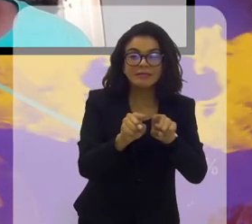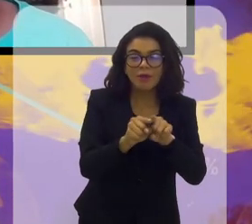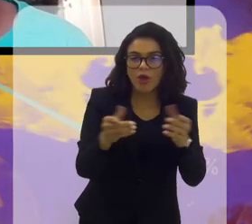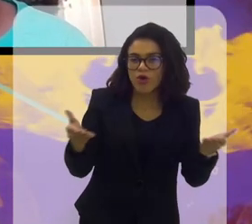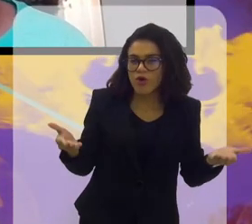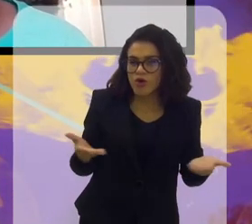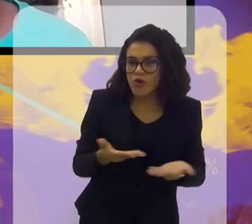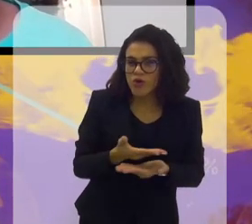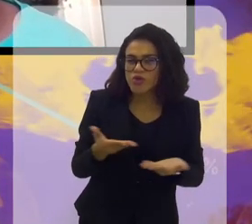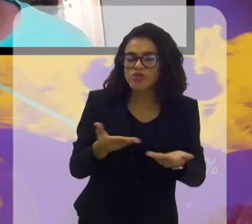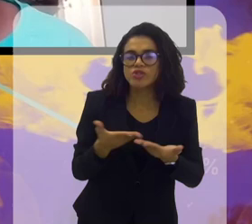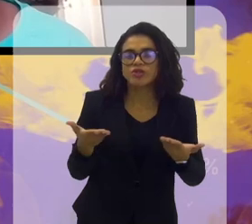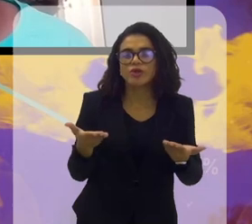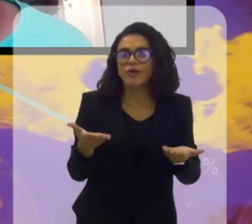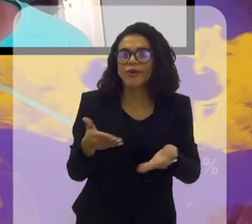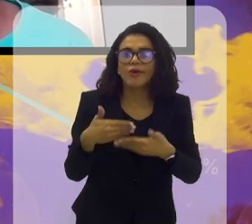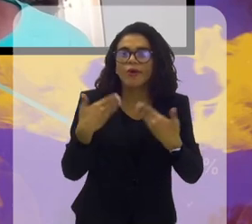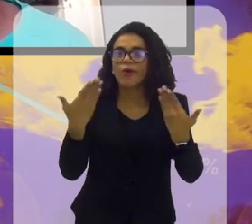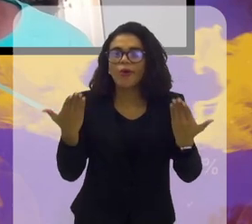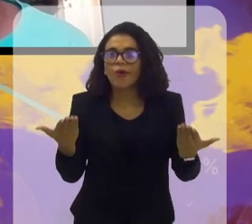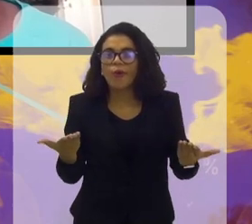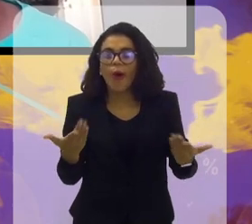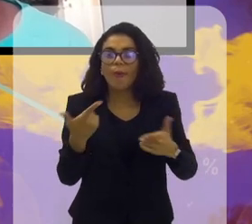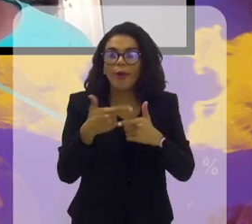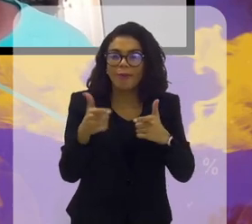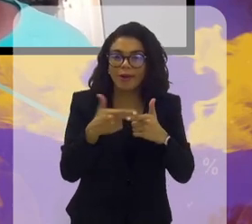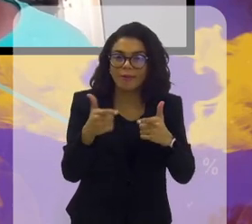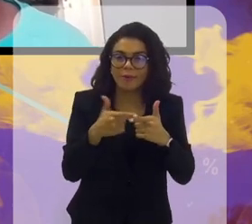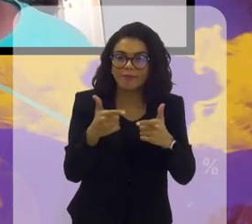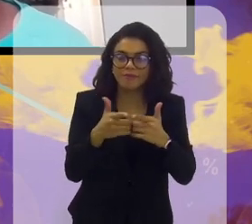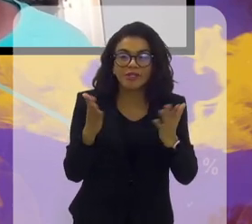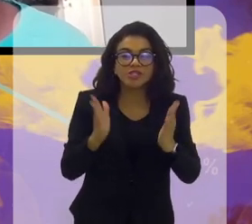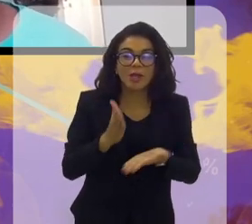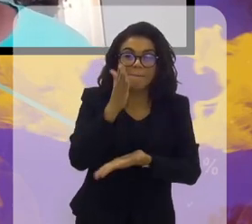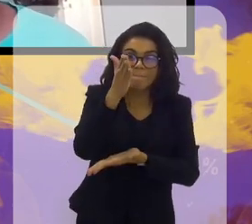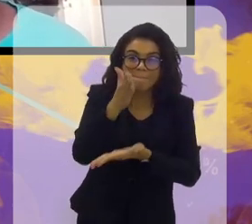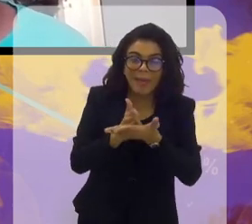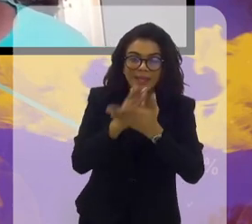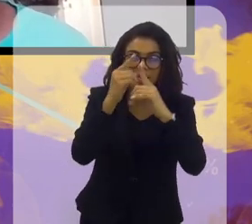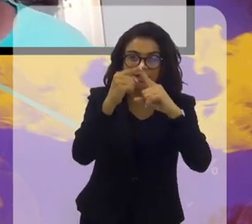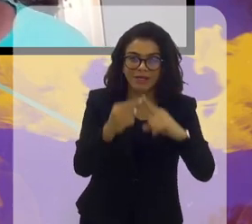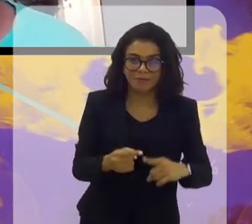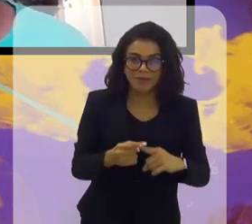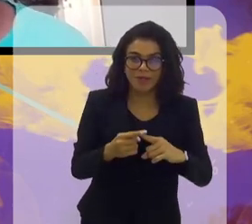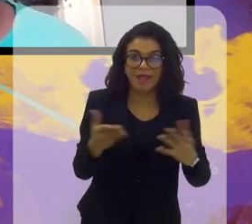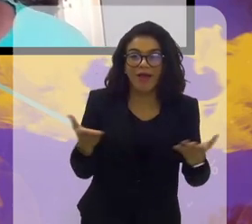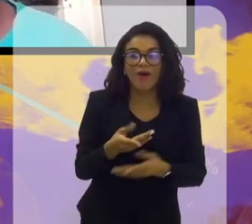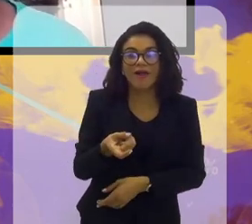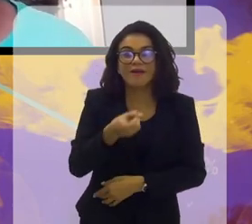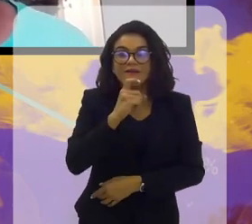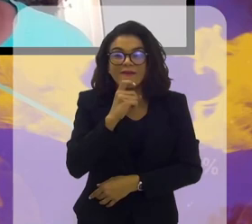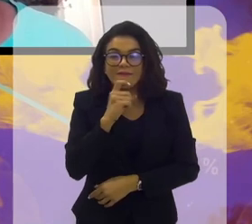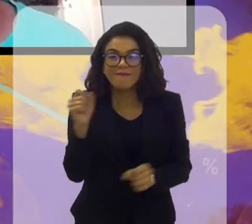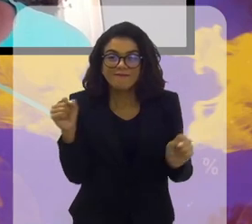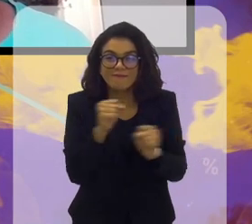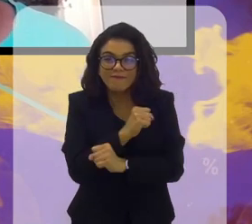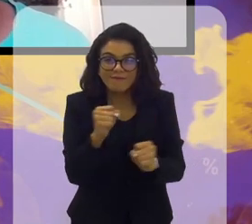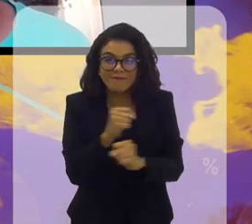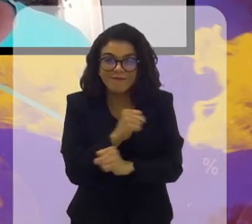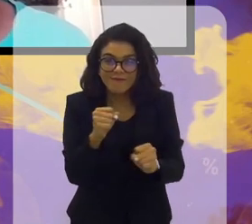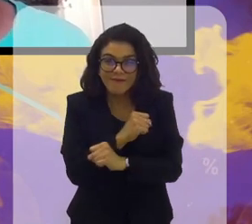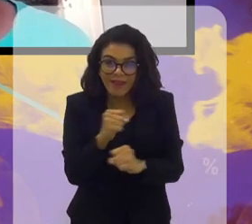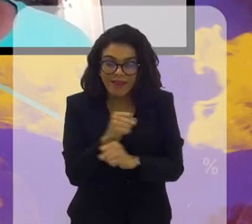E temos que pensar o seguinte: você hoje, qual é o grande engasga-gato? Você chegou na metade da temporada brasileira e você está no